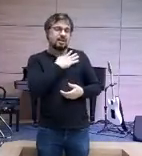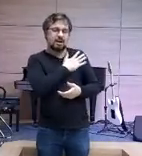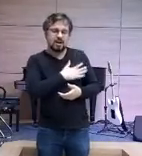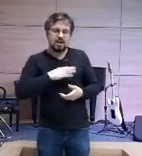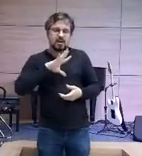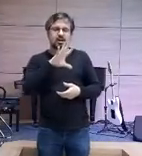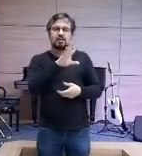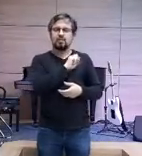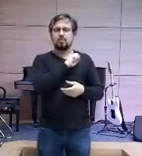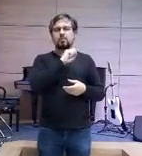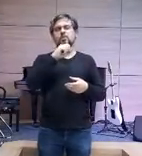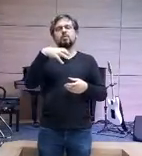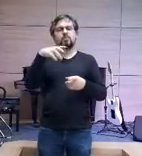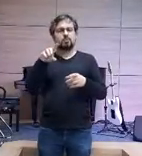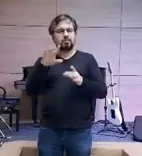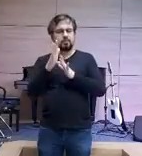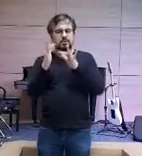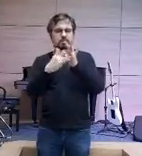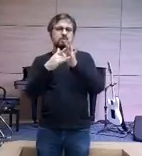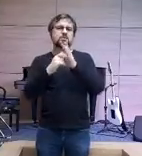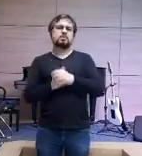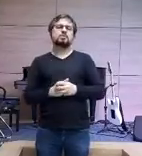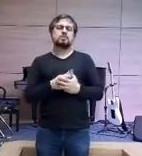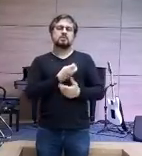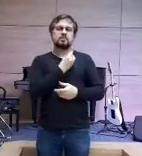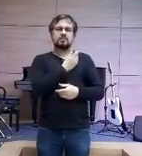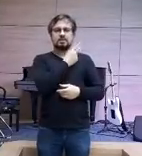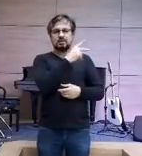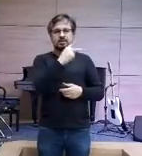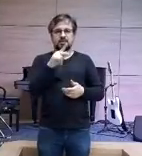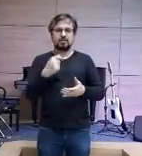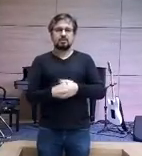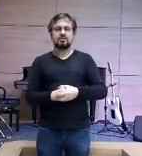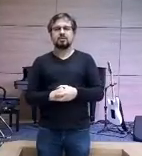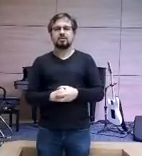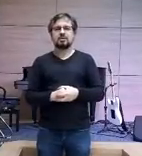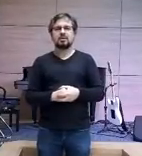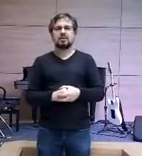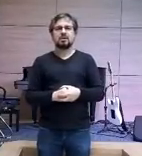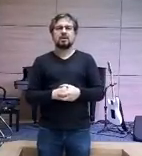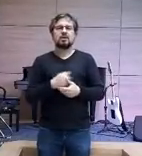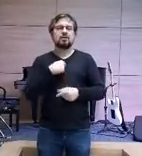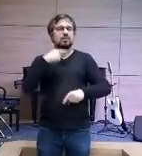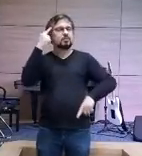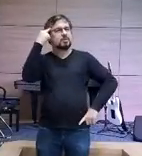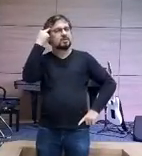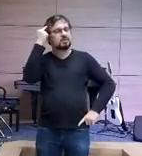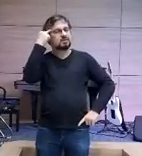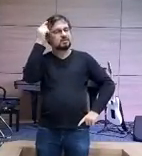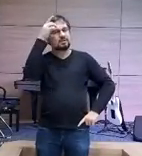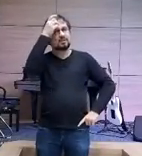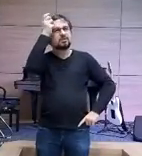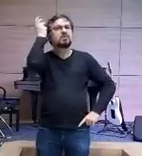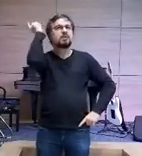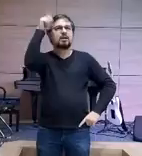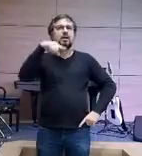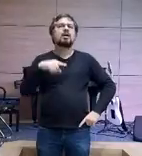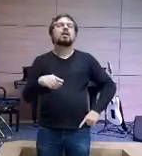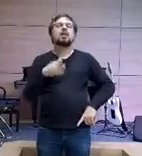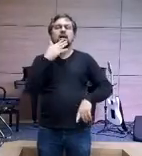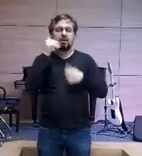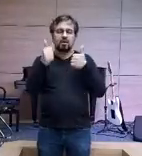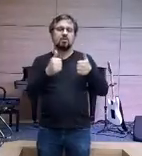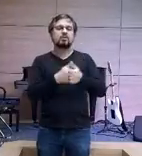apaixone vive um Amor Intenso com o senhor na vida dele eu já fico pensando assim seria muito